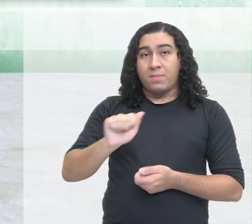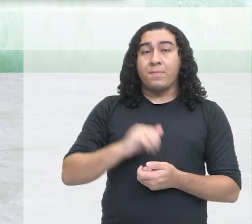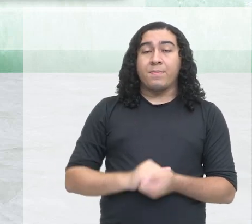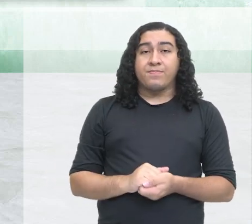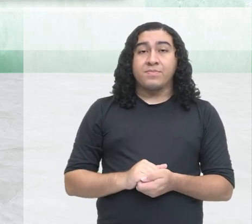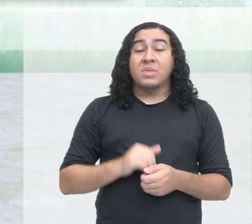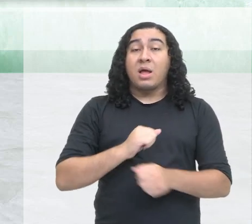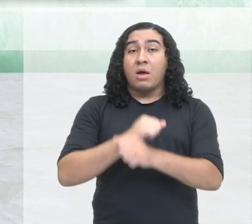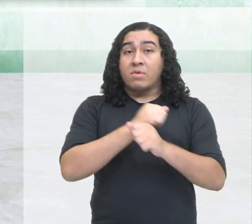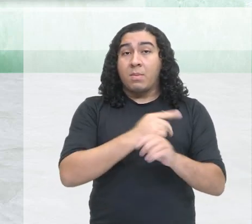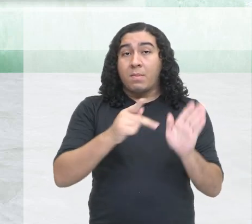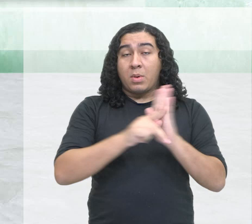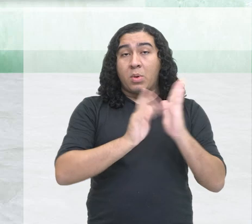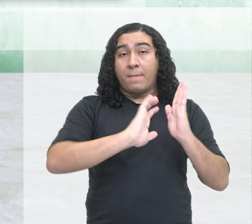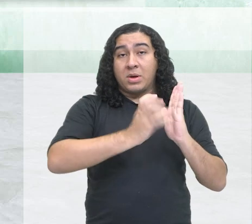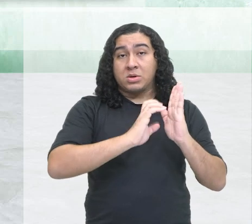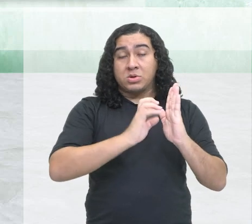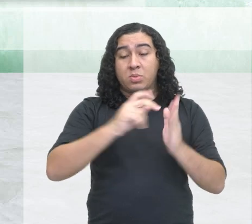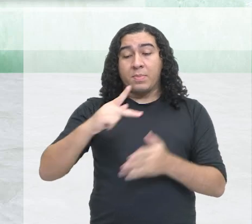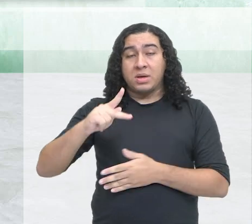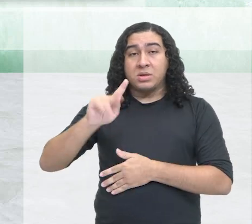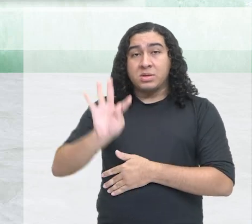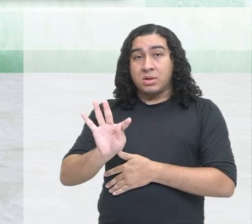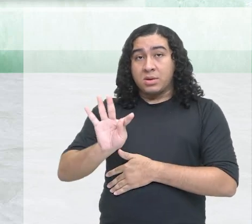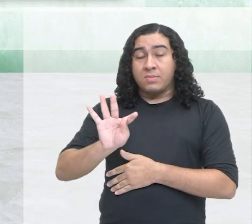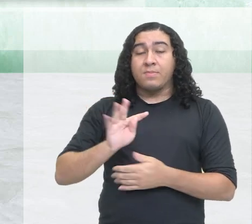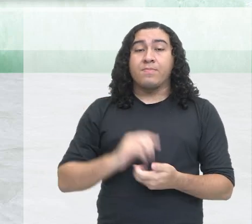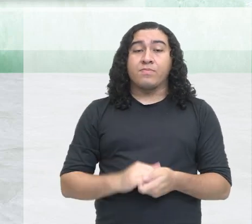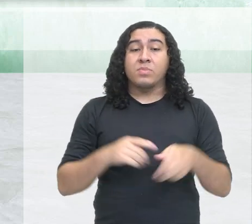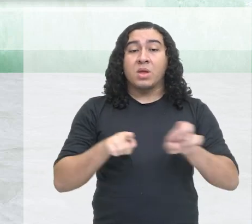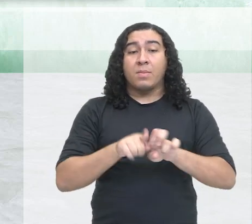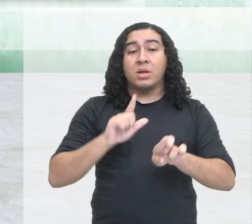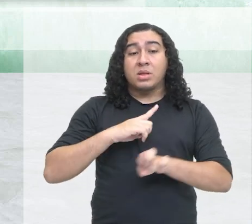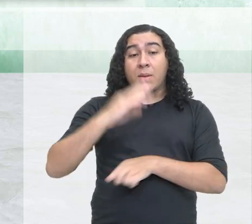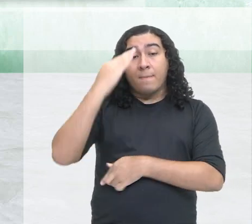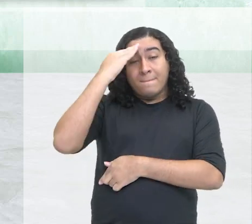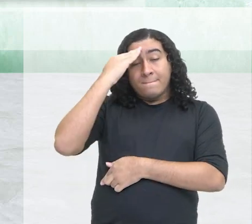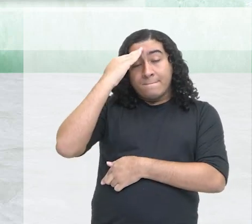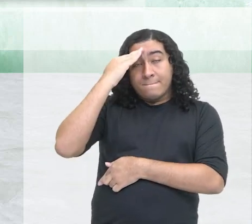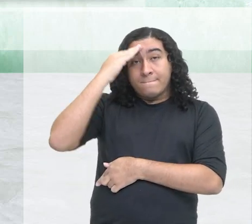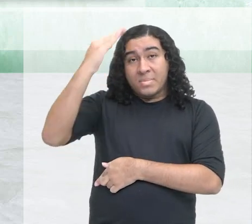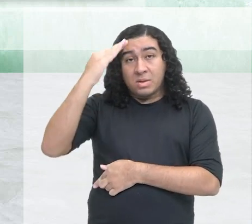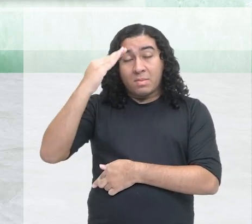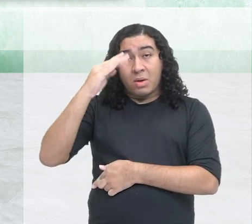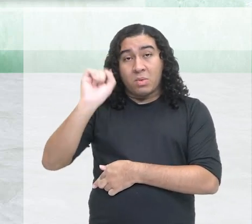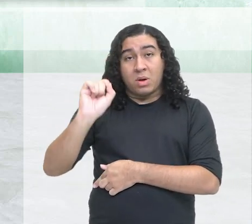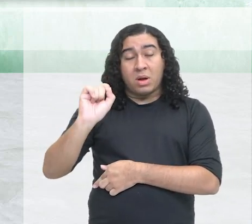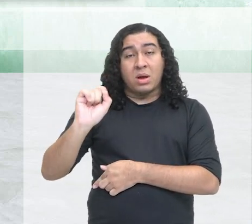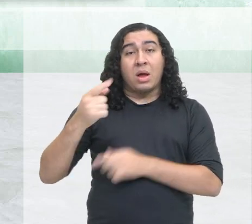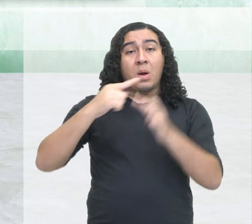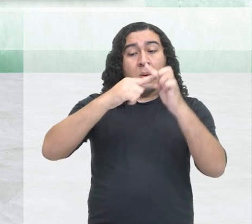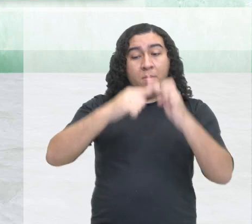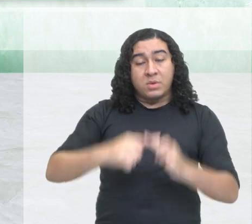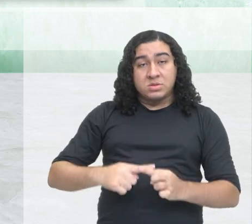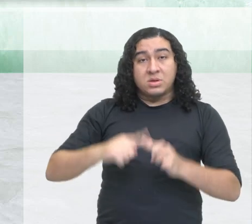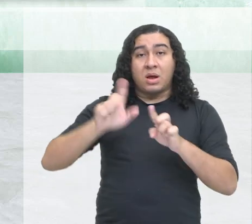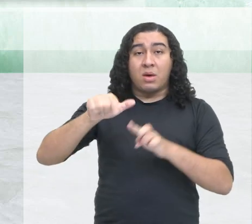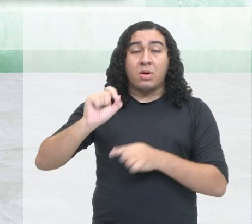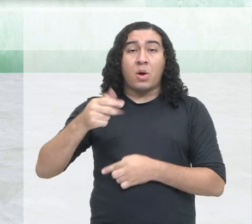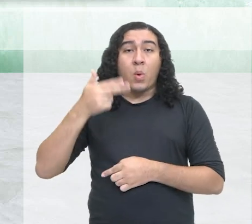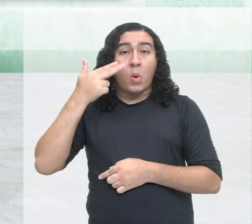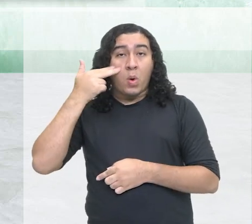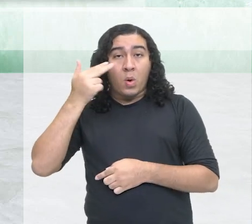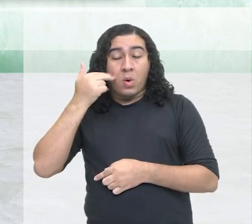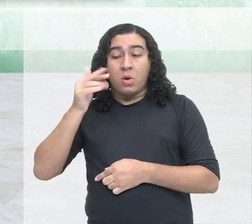defendendo o Partido dos Trabalhadores, o PT, e você tem como principal, né, opositor o Fernando Collor